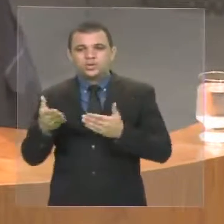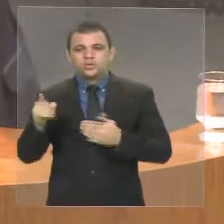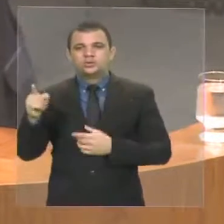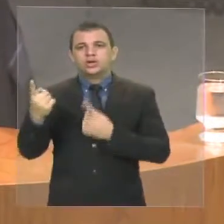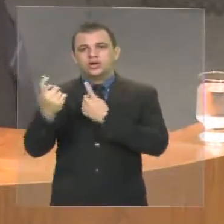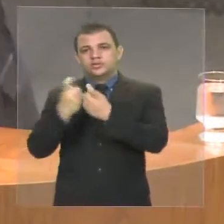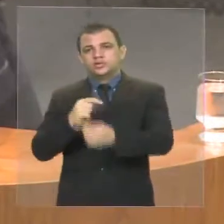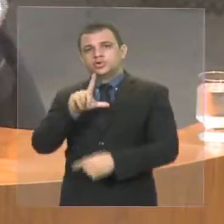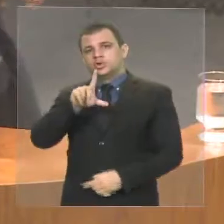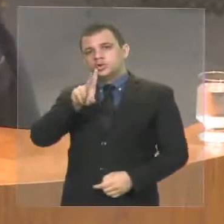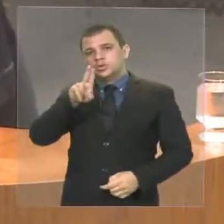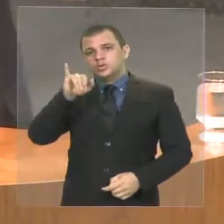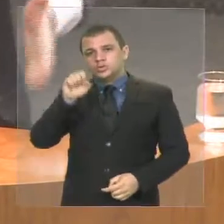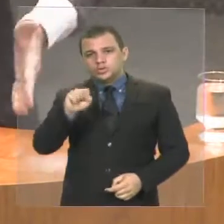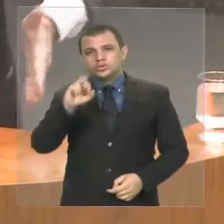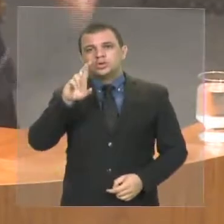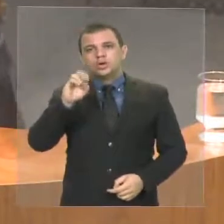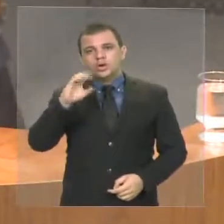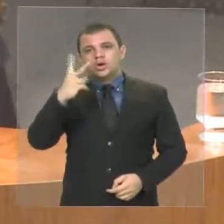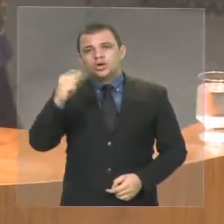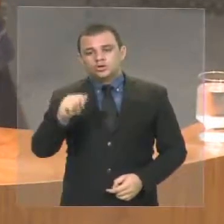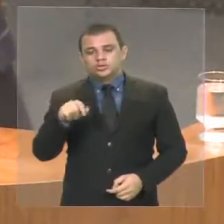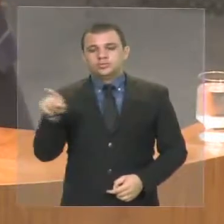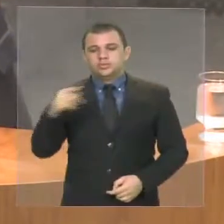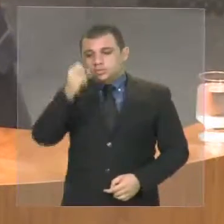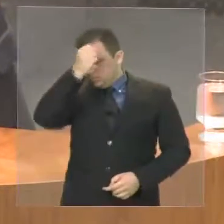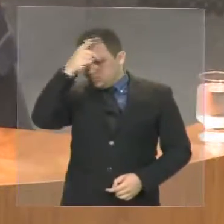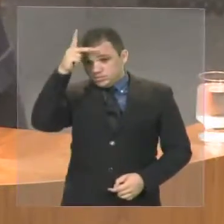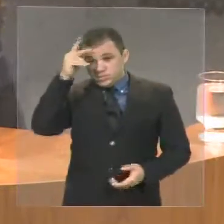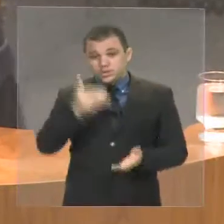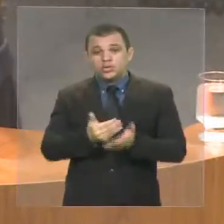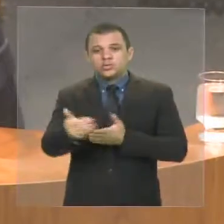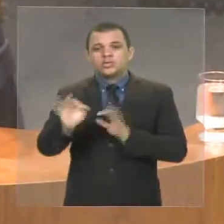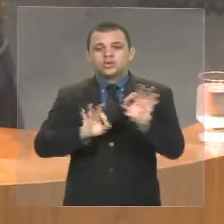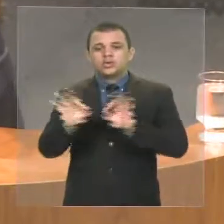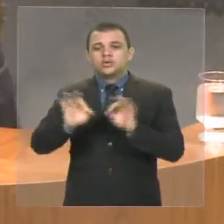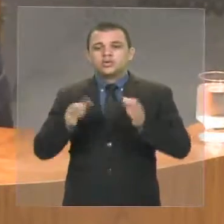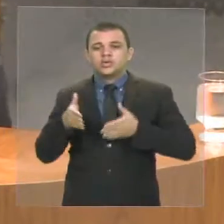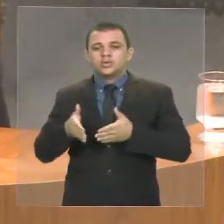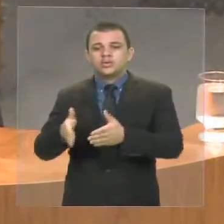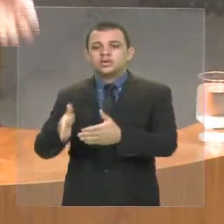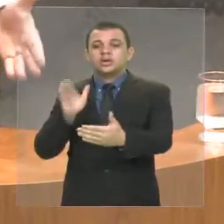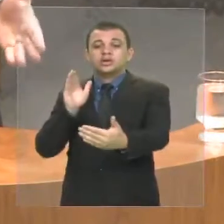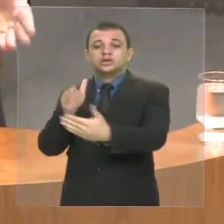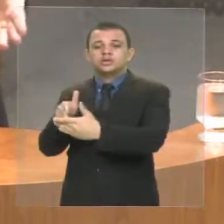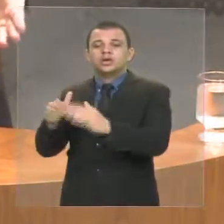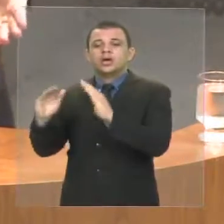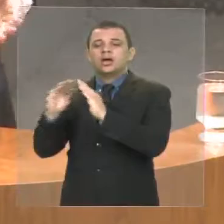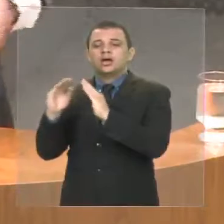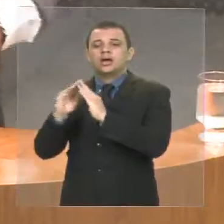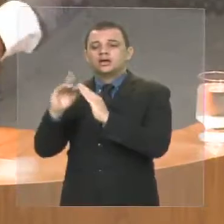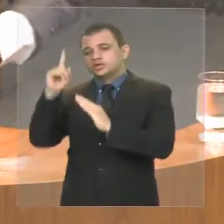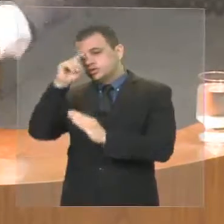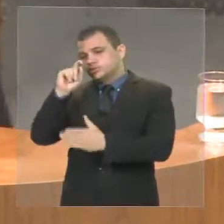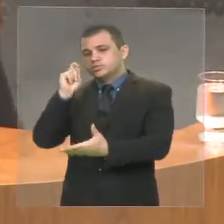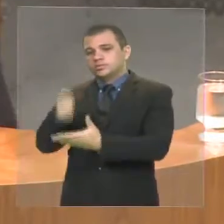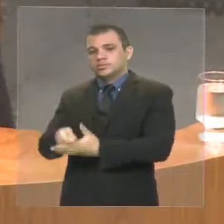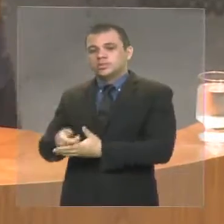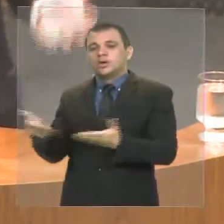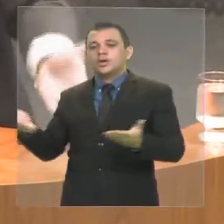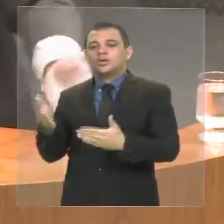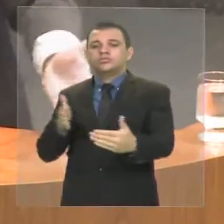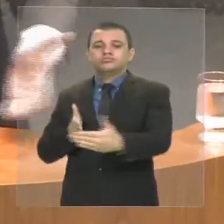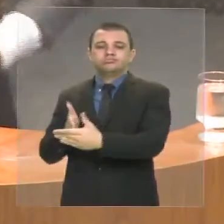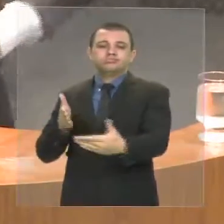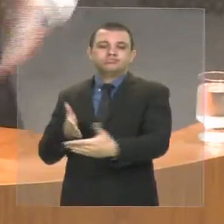Rocha. Começou a prefeitura a fazer lá um corredor. Quando chegou numa casa lá, teve dificuldade de indenizar. Hoje está